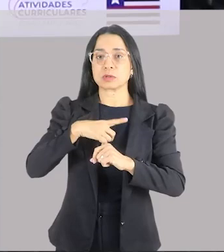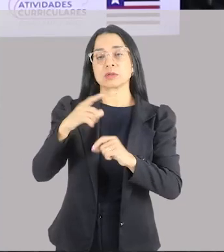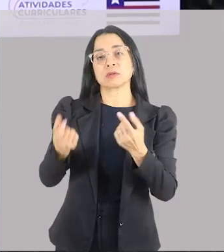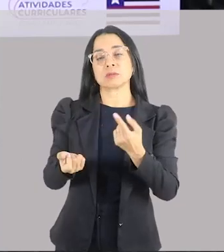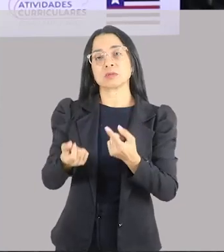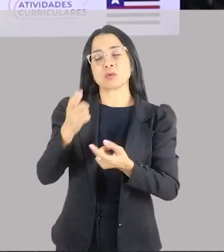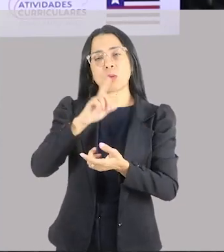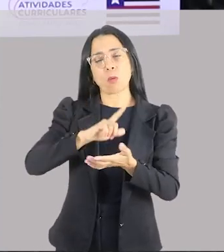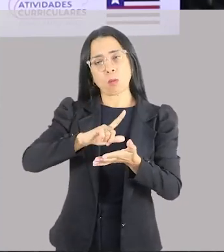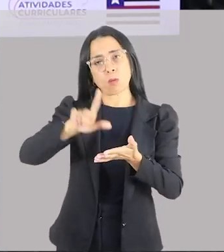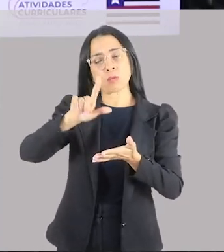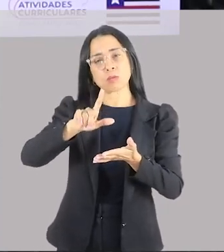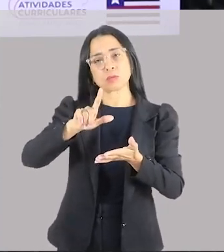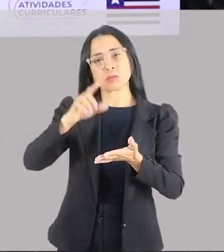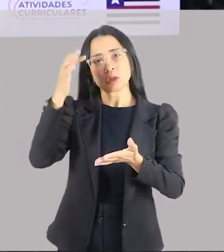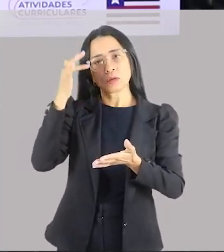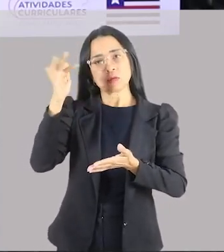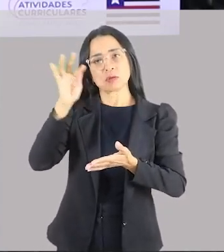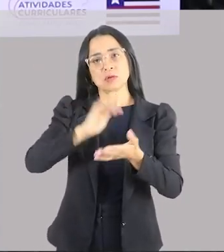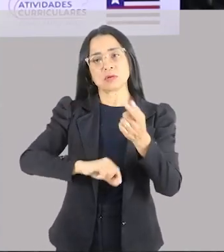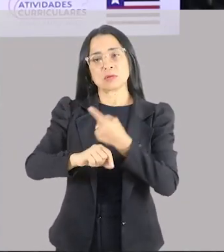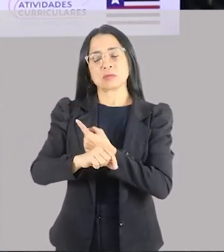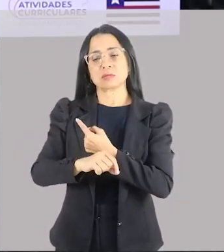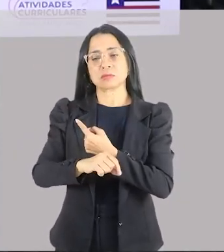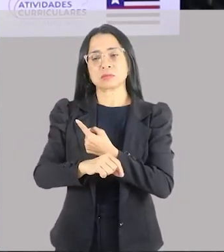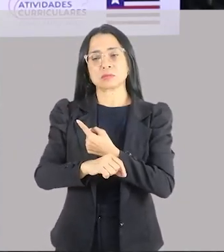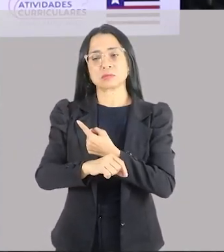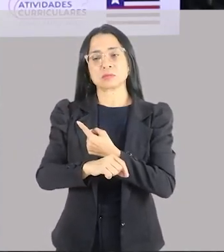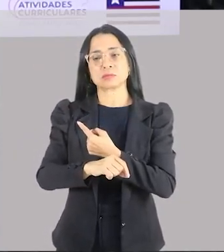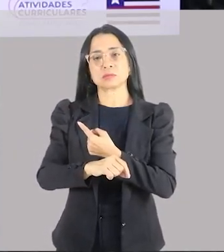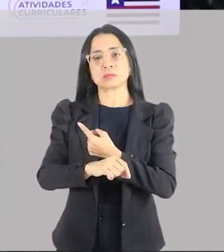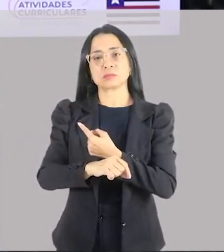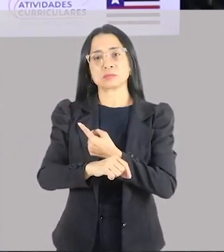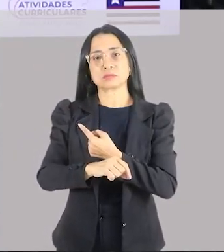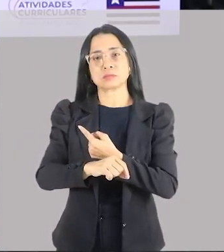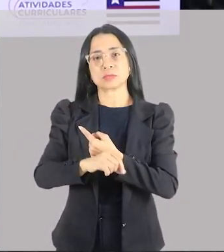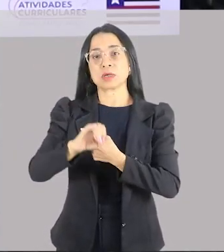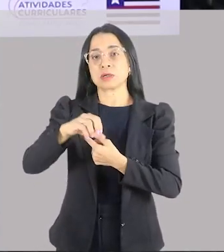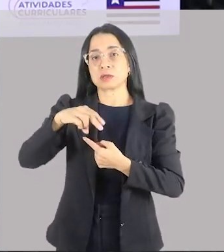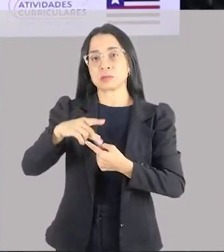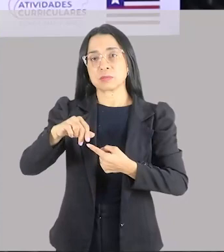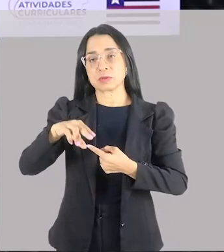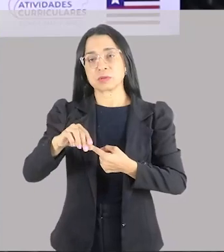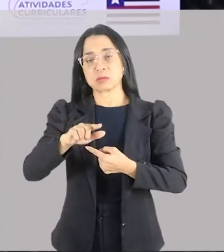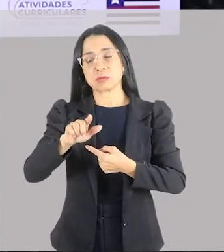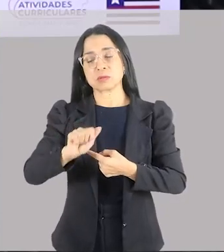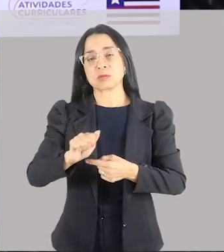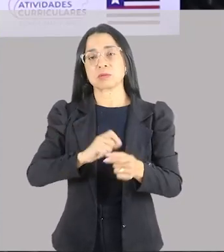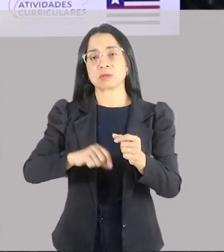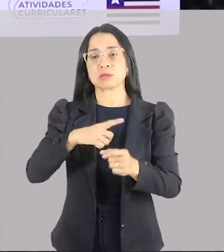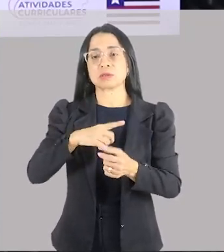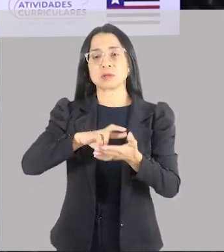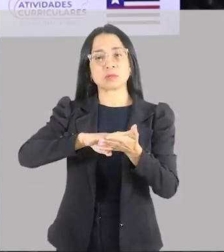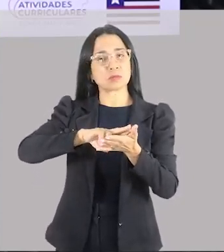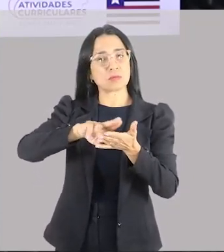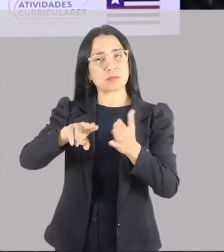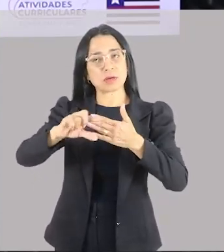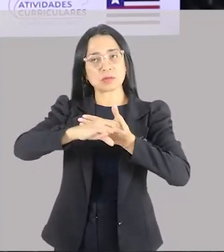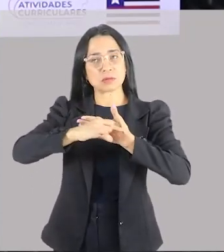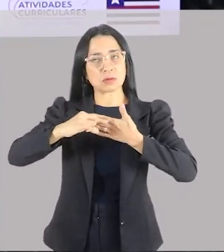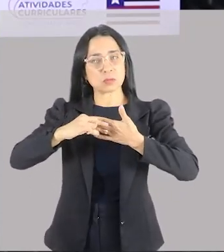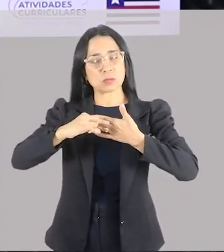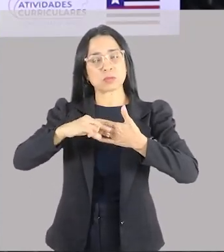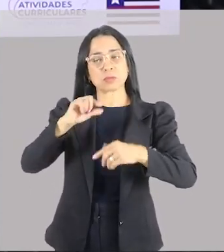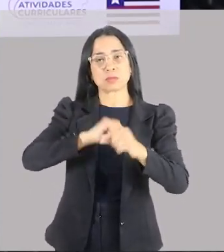também é. Nós temos ali Leibniz também, nós temos Spinoza também. Nós temos vários autores